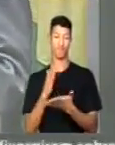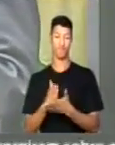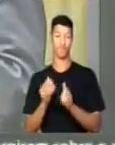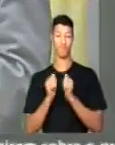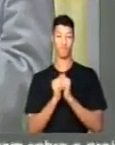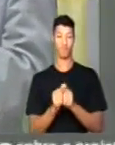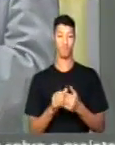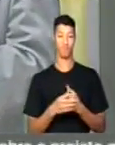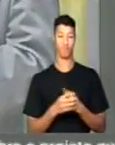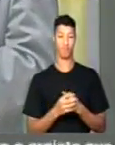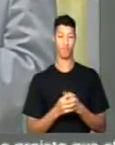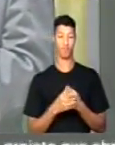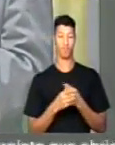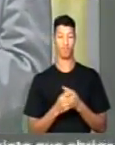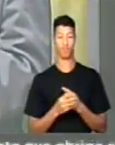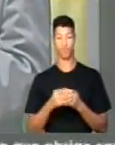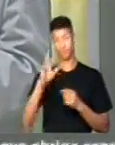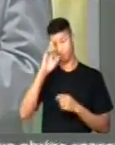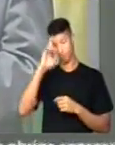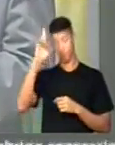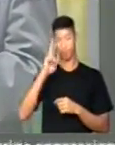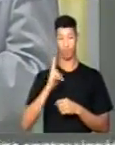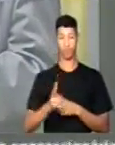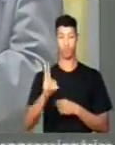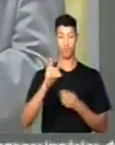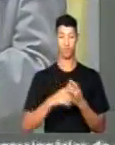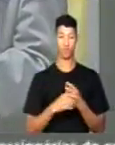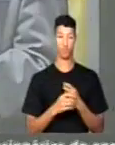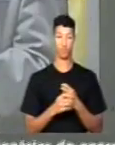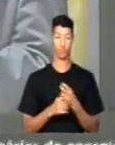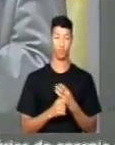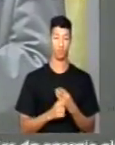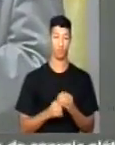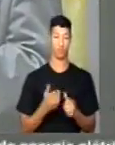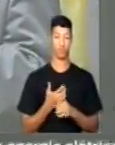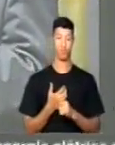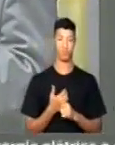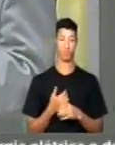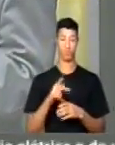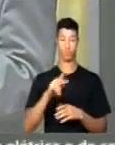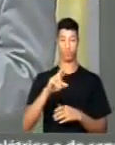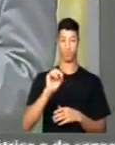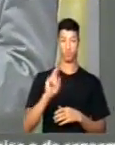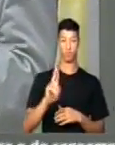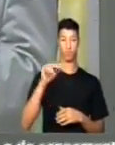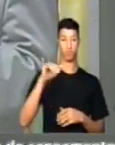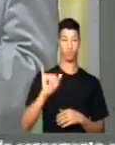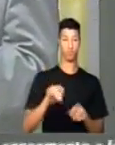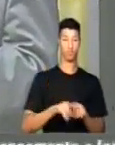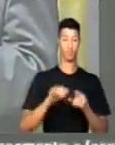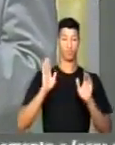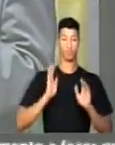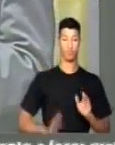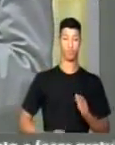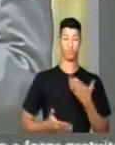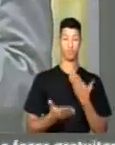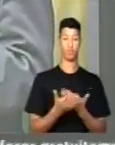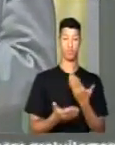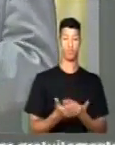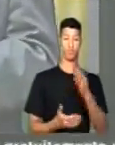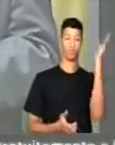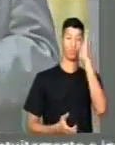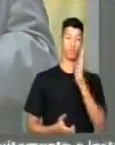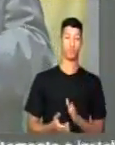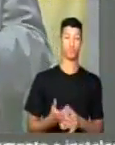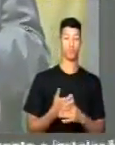aqui, que está me autorizando a continuar. A ProUni, a Bolsa de Estudo do